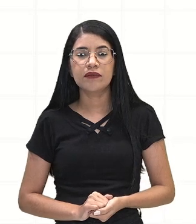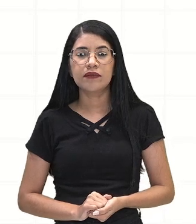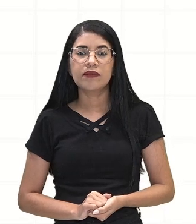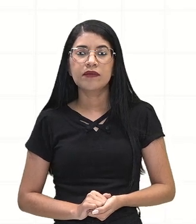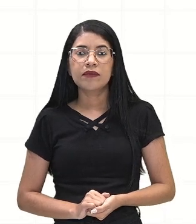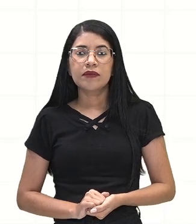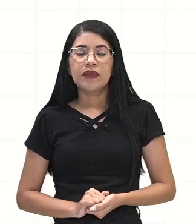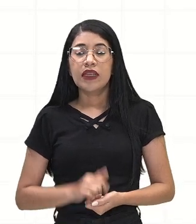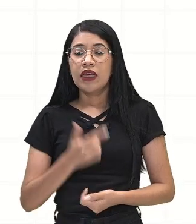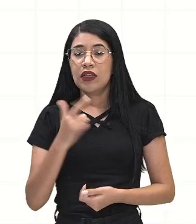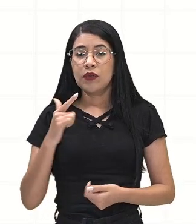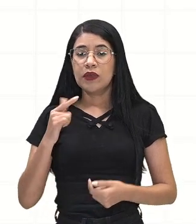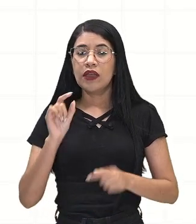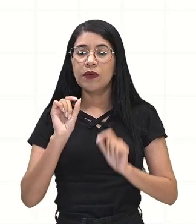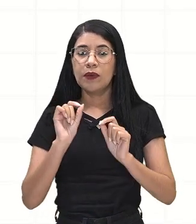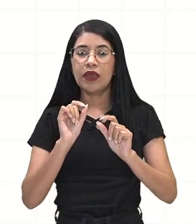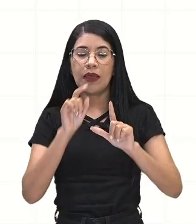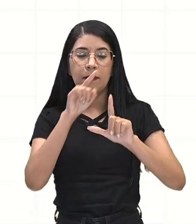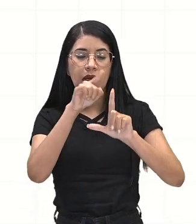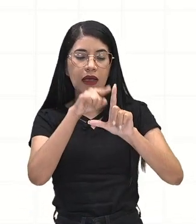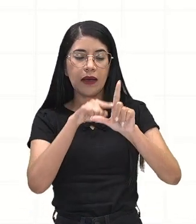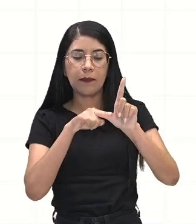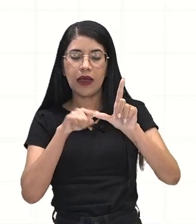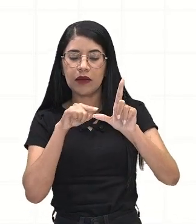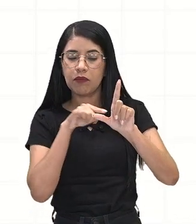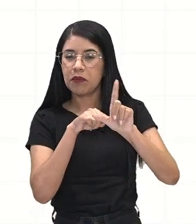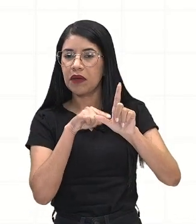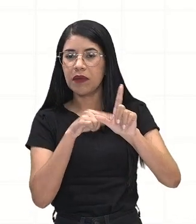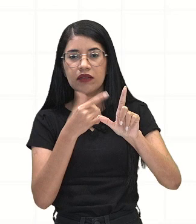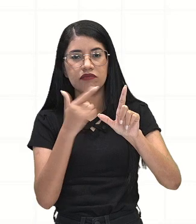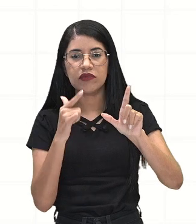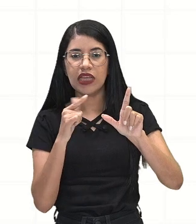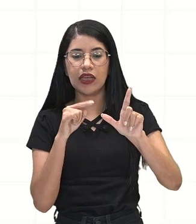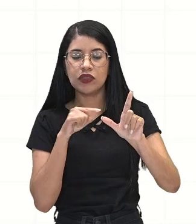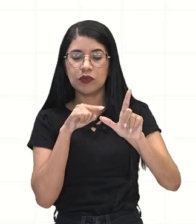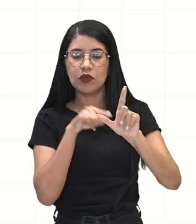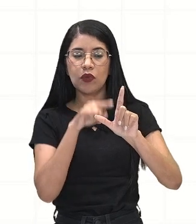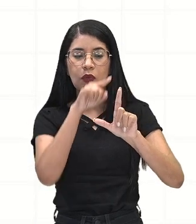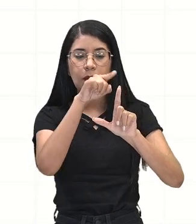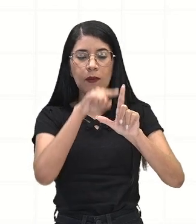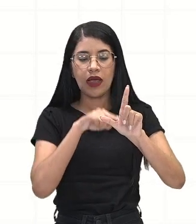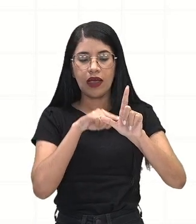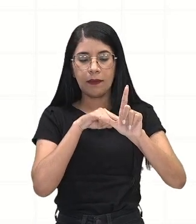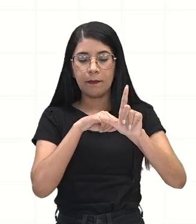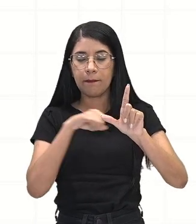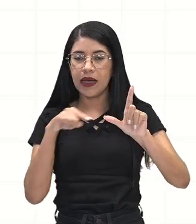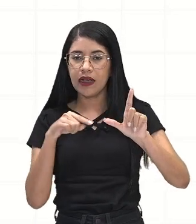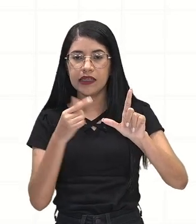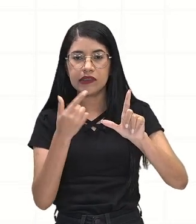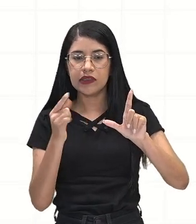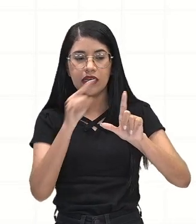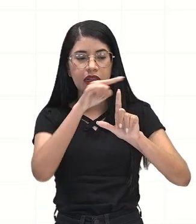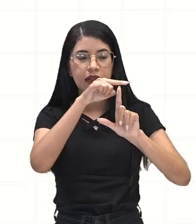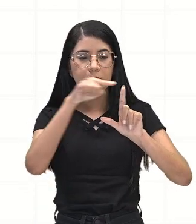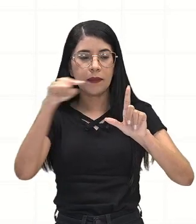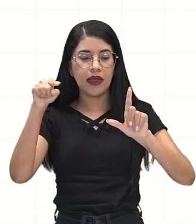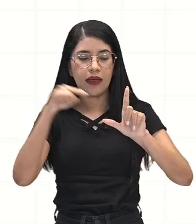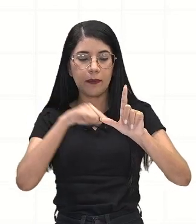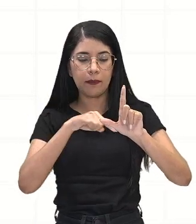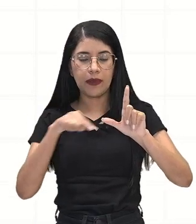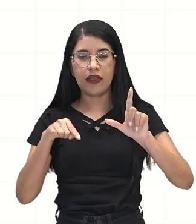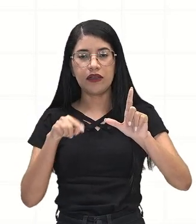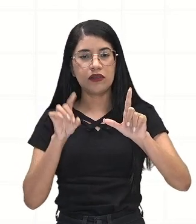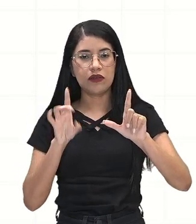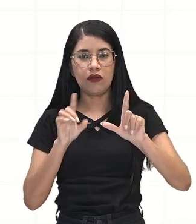nenhum ponto em comum, beleza? Então, retas paralelas, elas não possuem, não têm ponto comum.